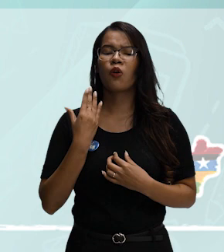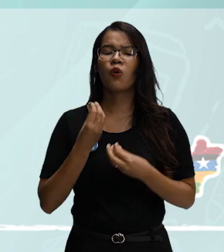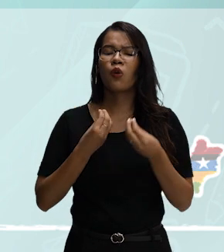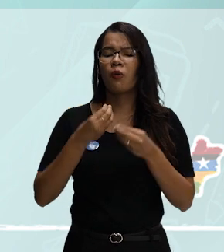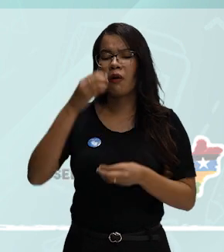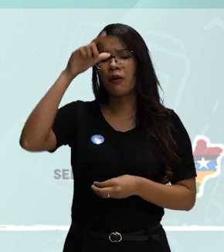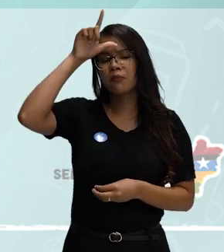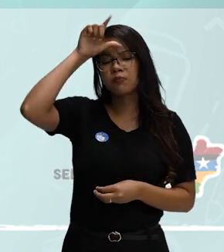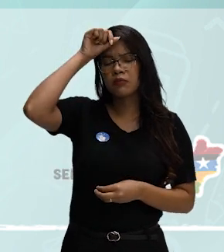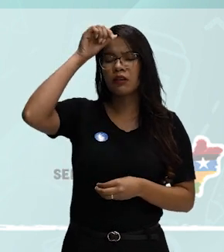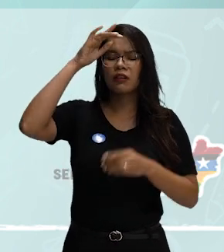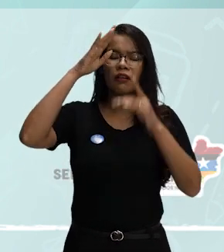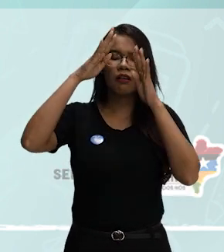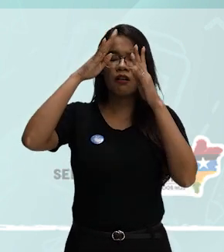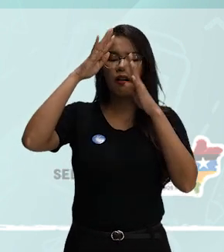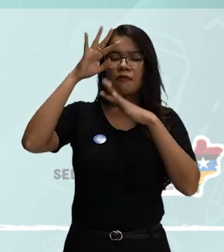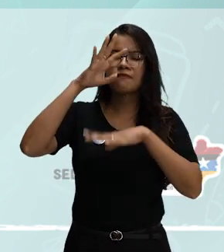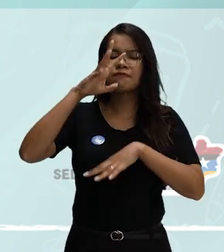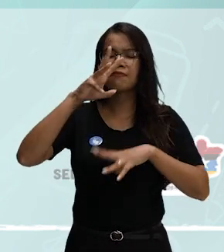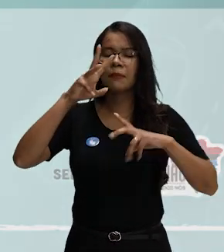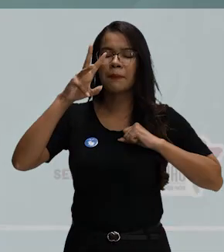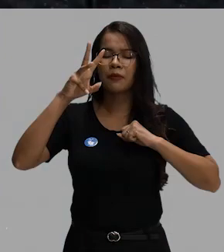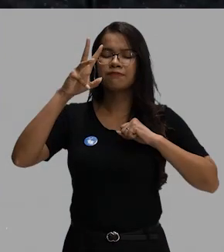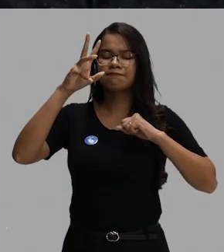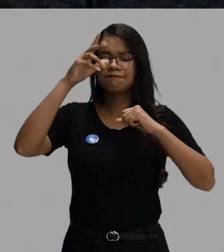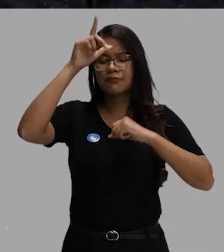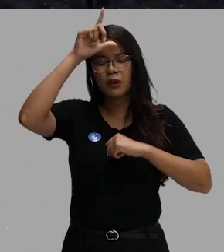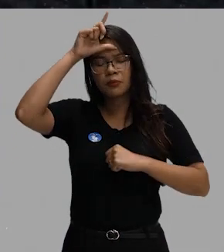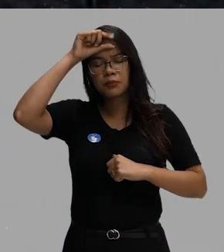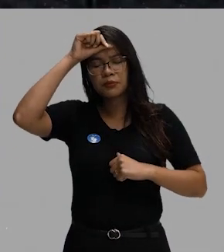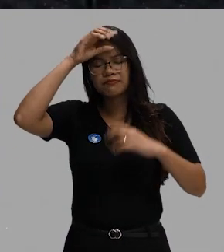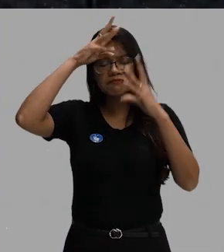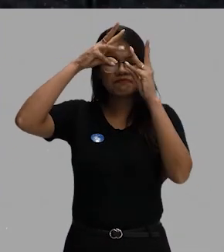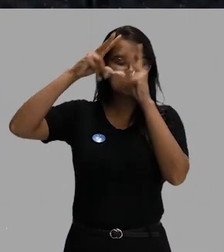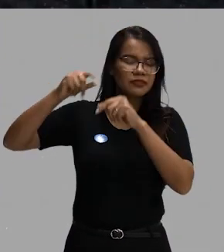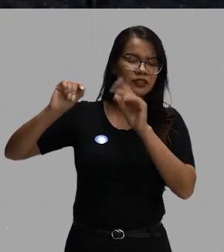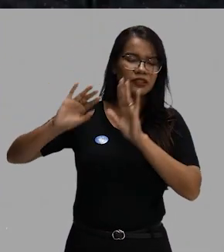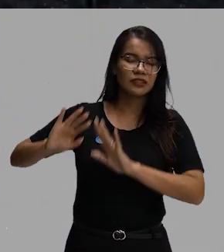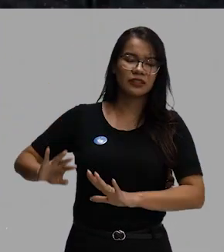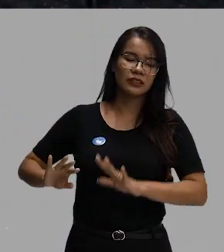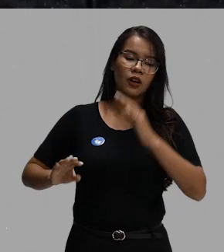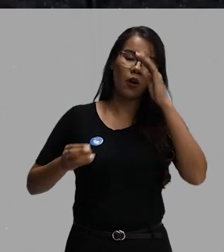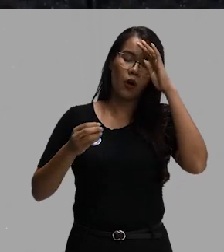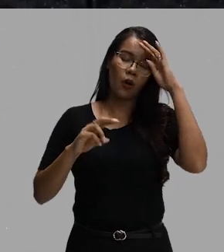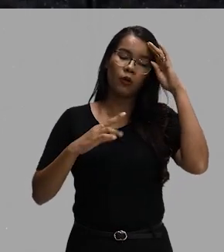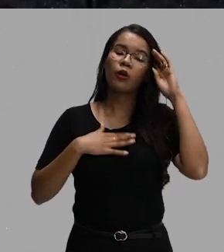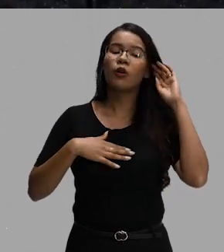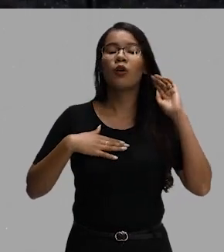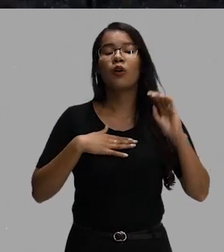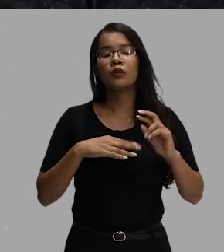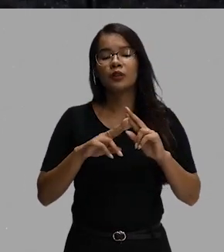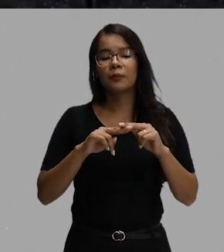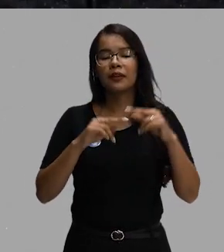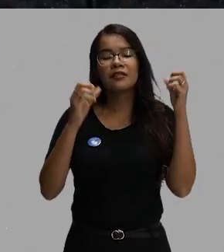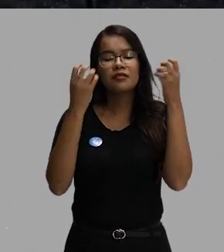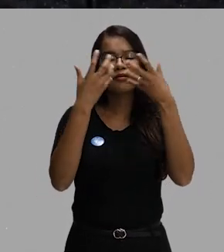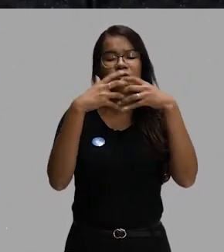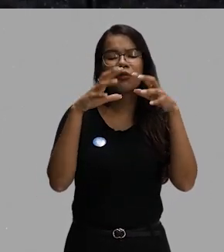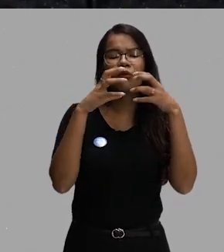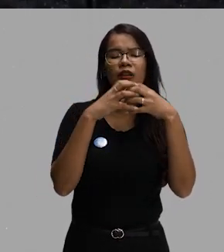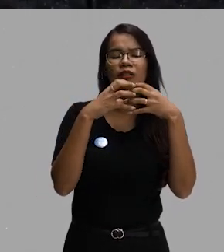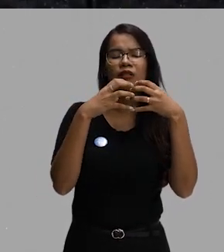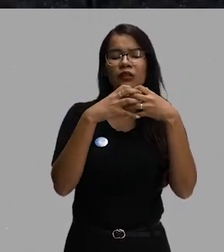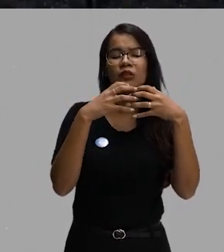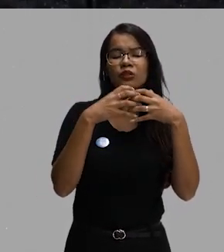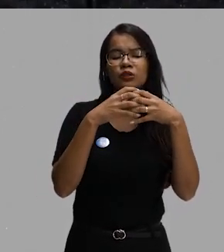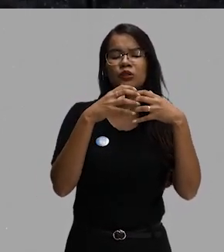para o sofrimento. Bom, aqui você já precisa de uma contextualização com assuntos de outras